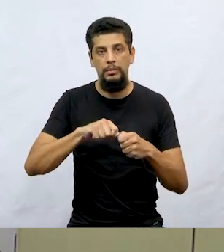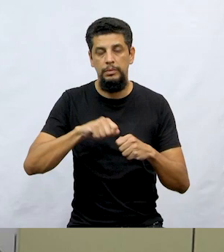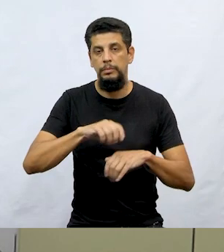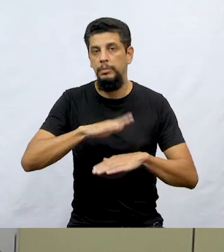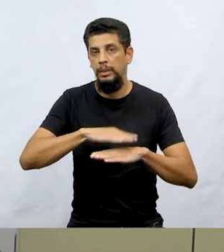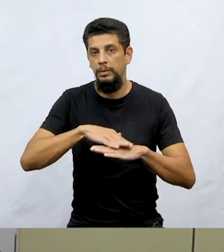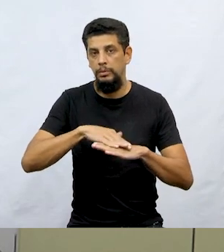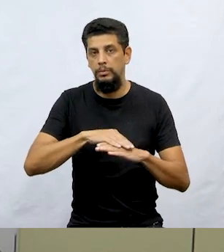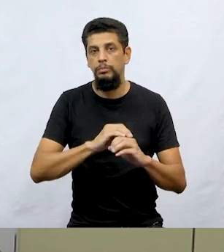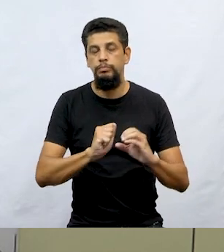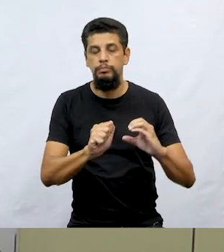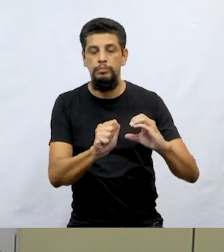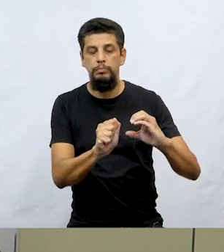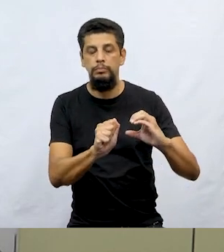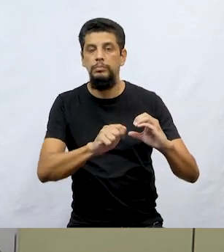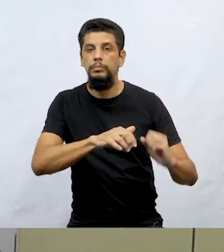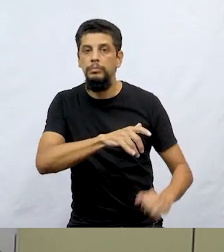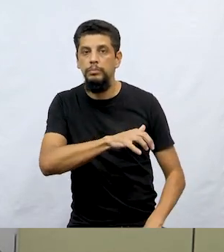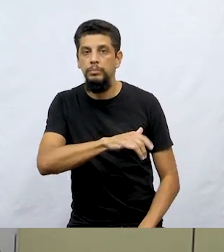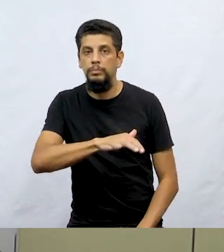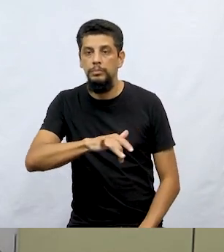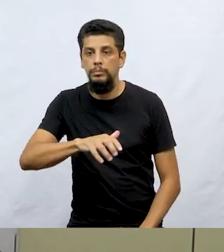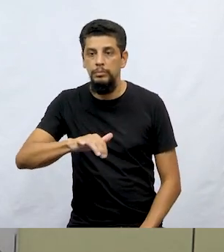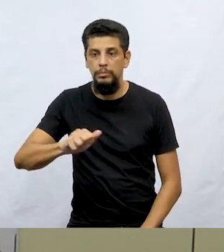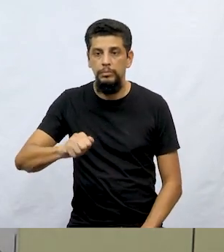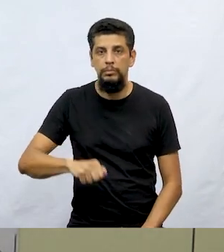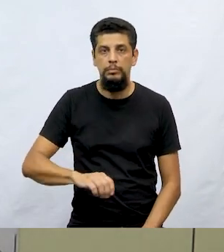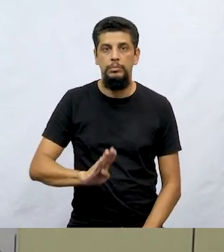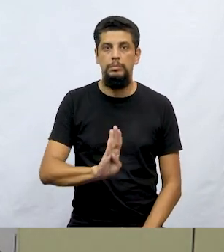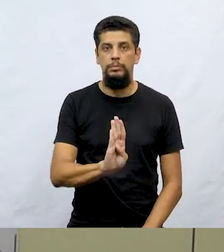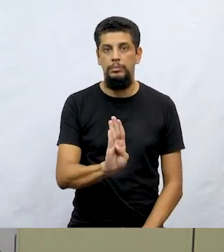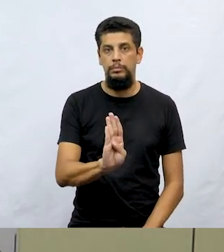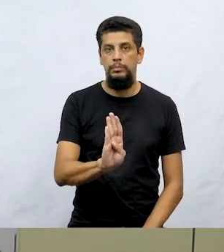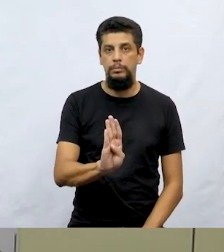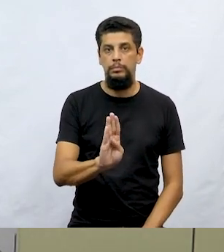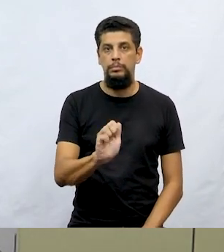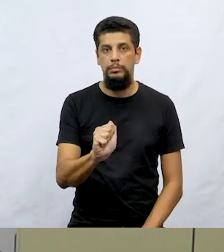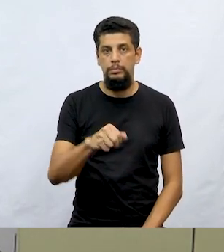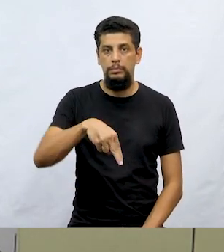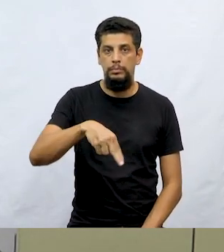mais um alfabeto. Isso mesmo. Olha o exemplo que a professora Lu deu.